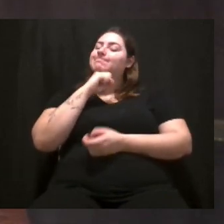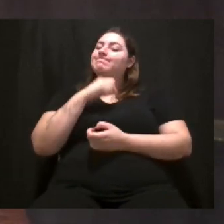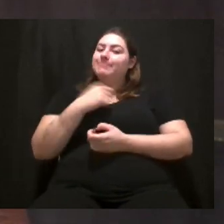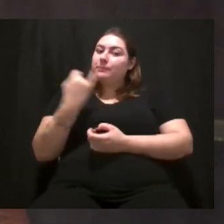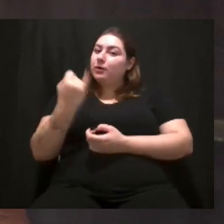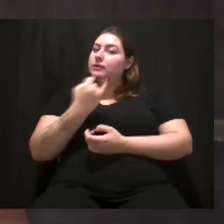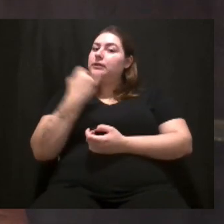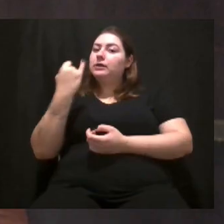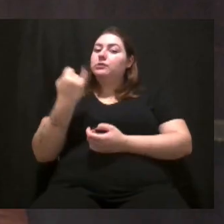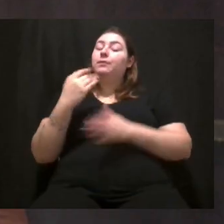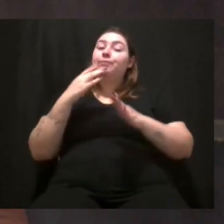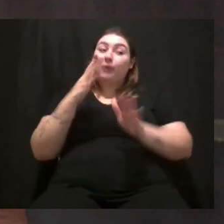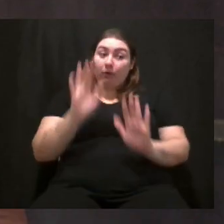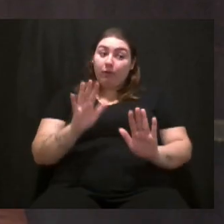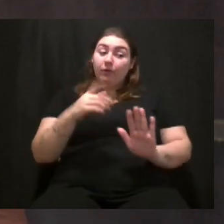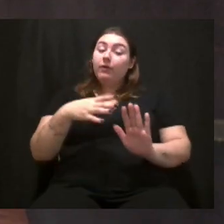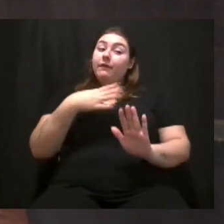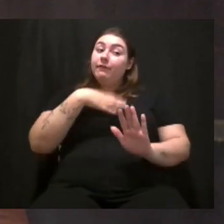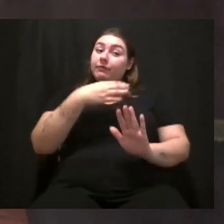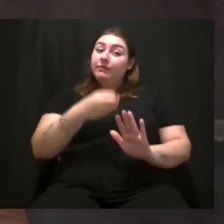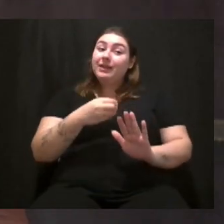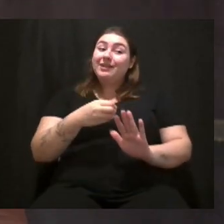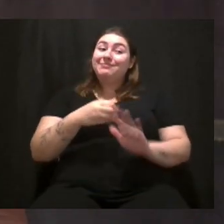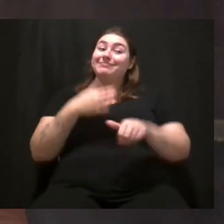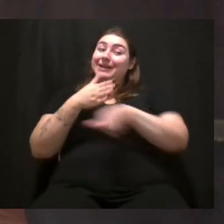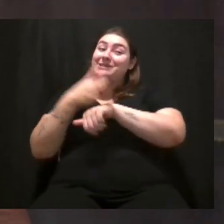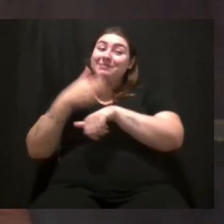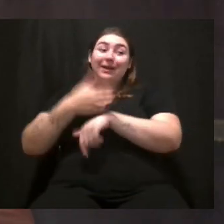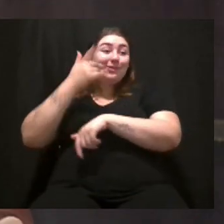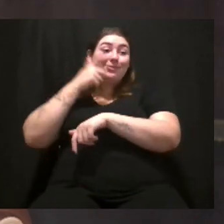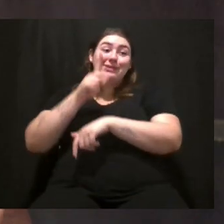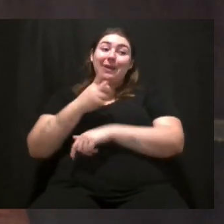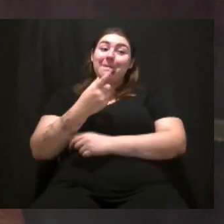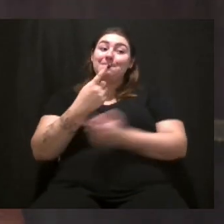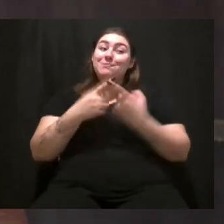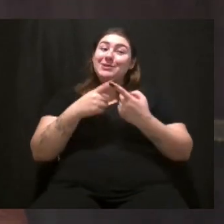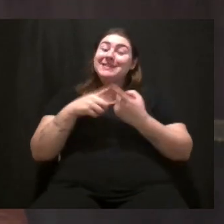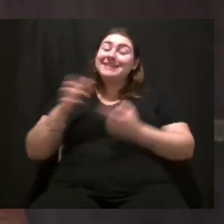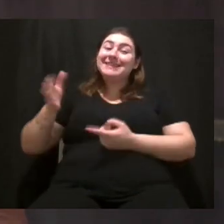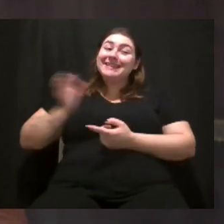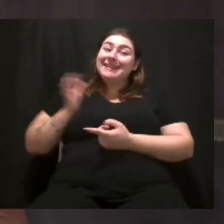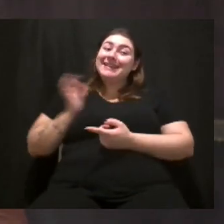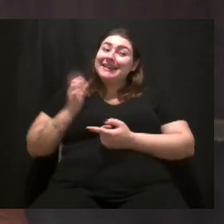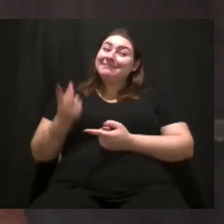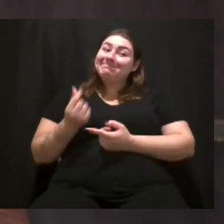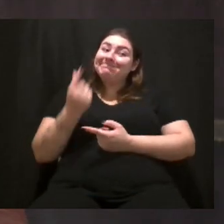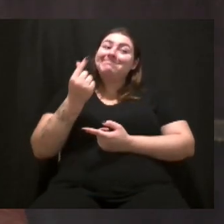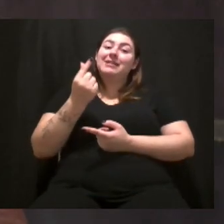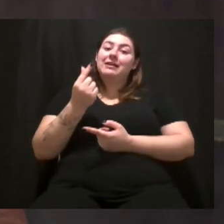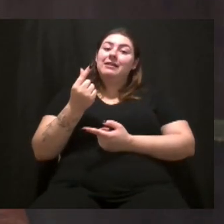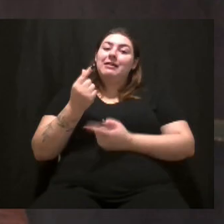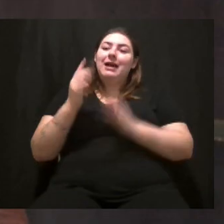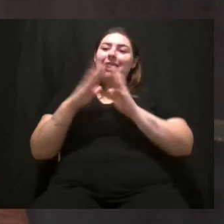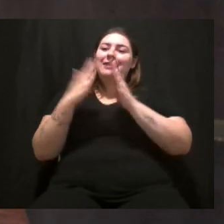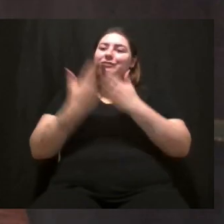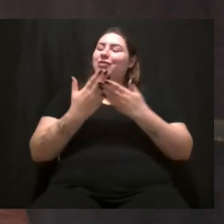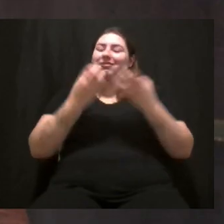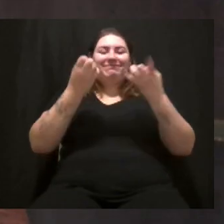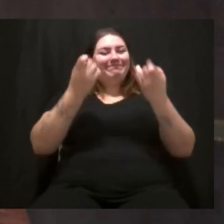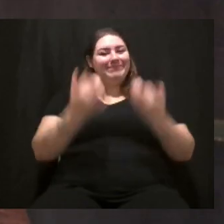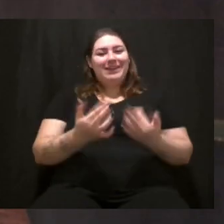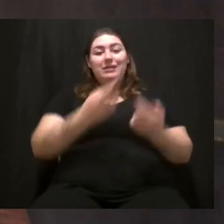ter uma excursão, a gente não vai poder participar porque esse valor é muito alto, não vai ser a escola que vai fazer. Vai ser o papel dos pais,